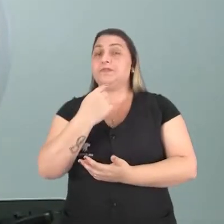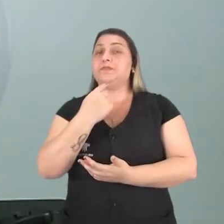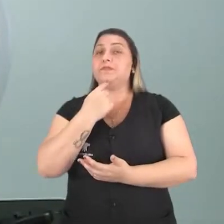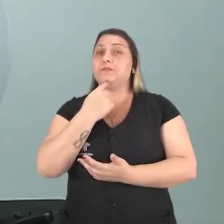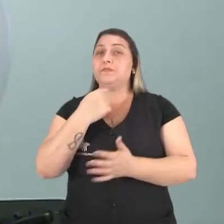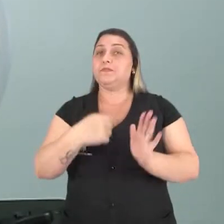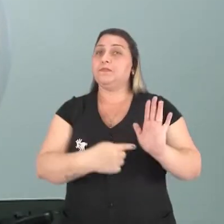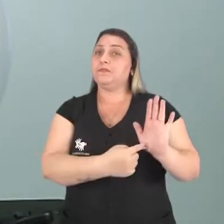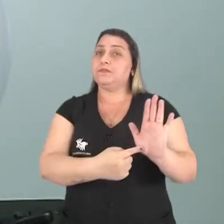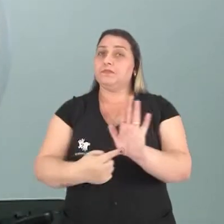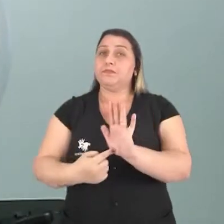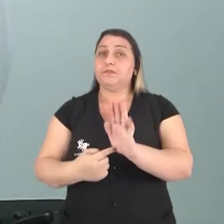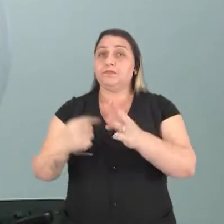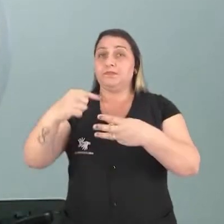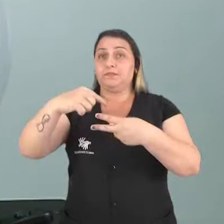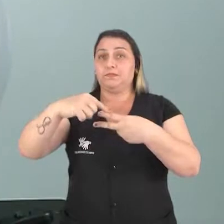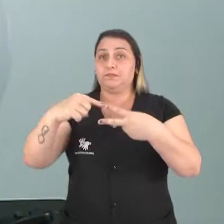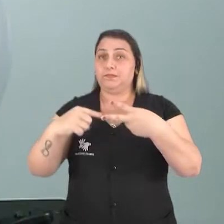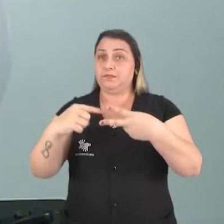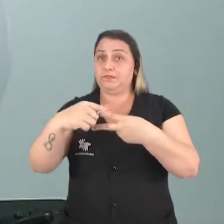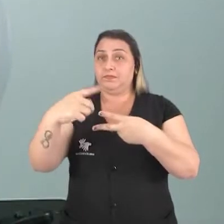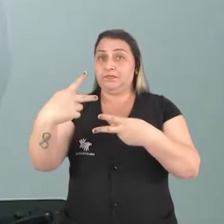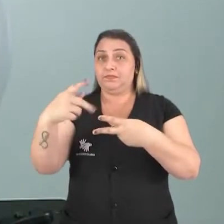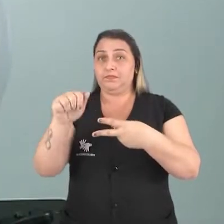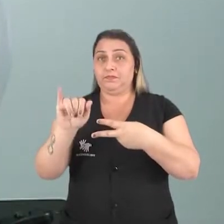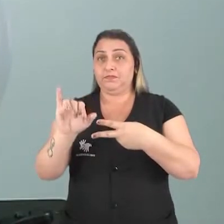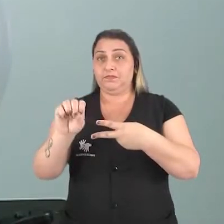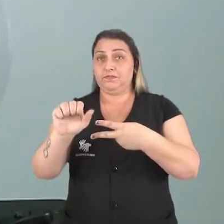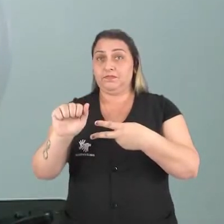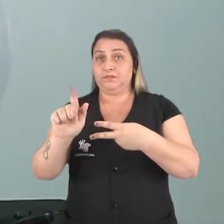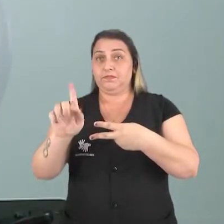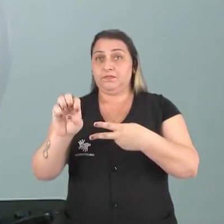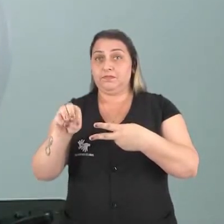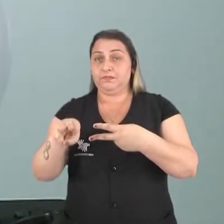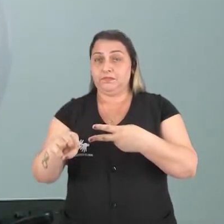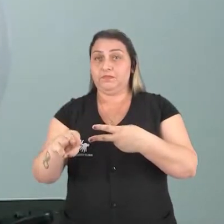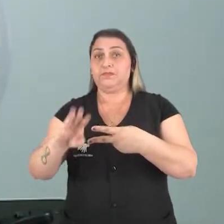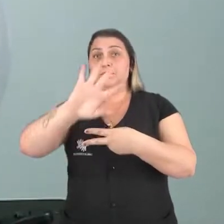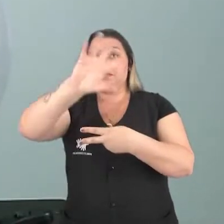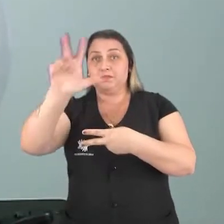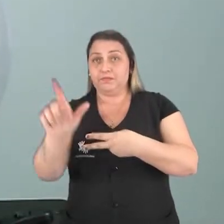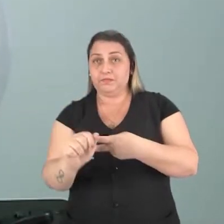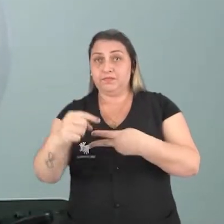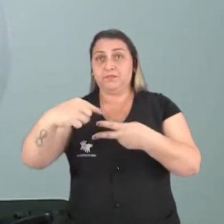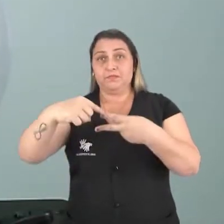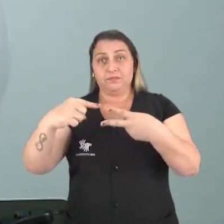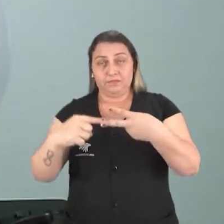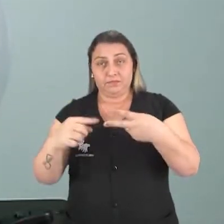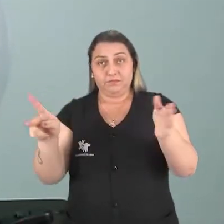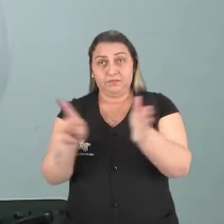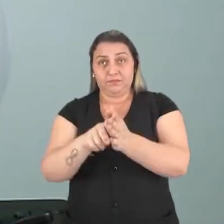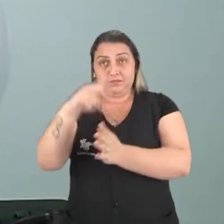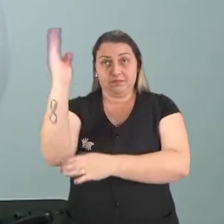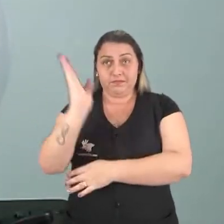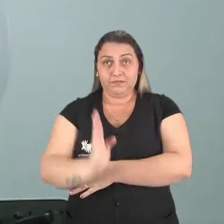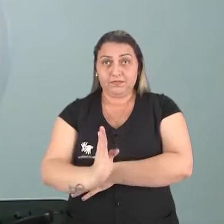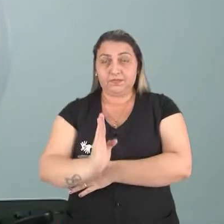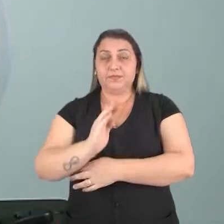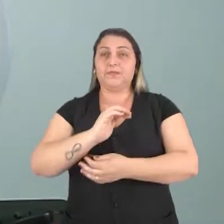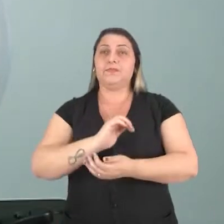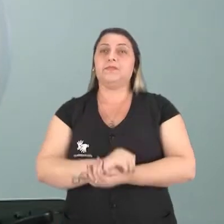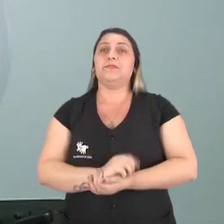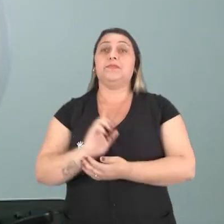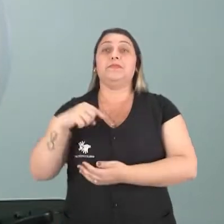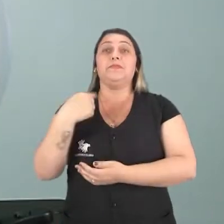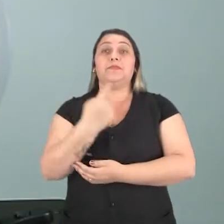elas apresentam 2 paisagens que são da África e 2 que são do Brasil.